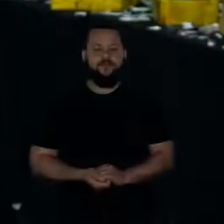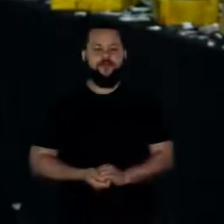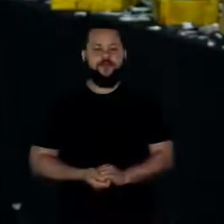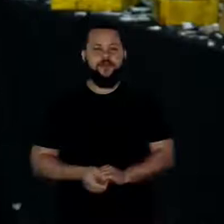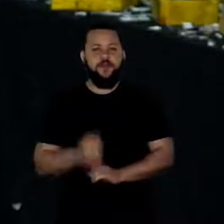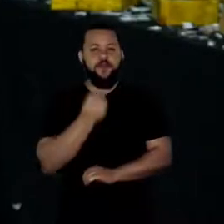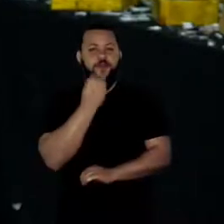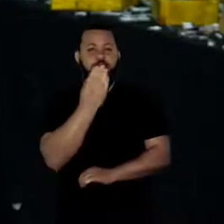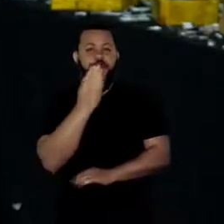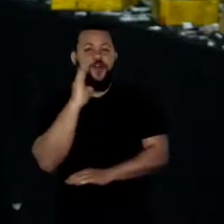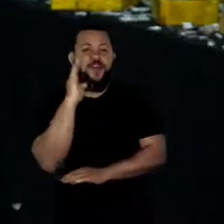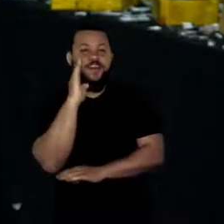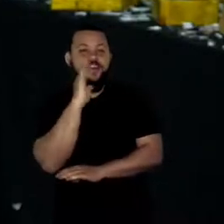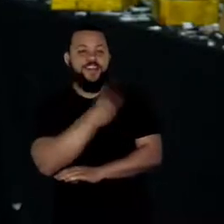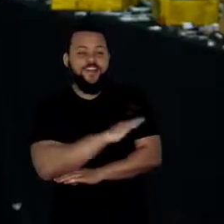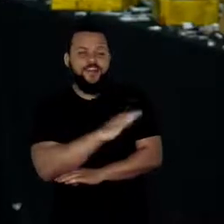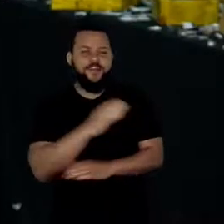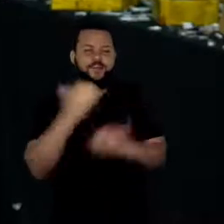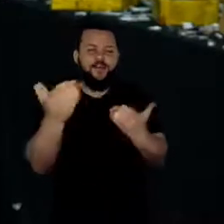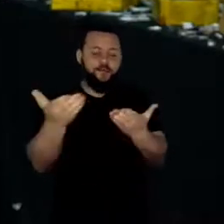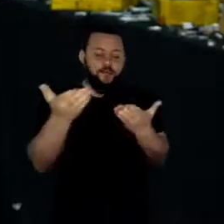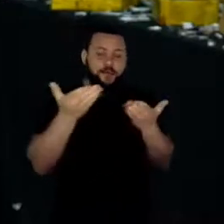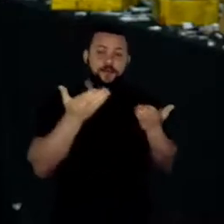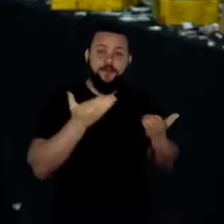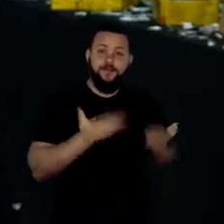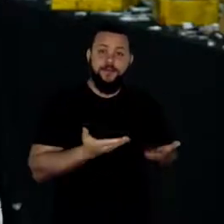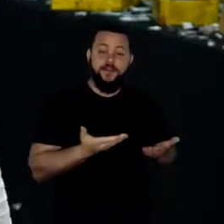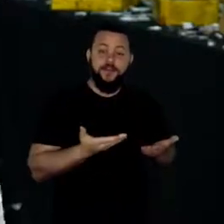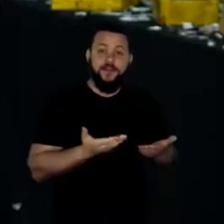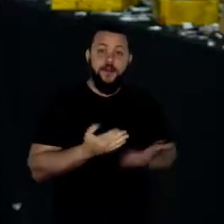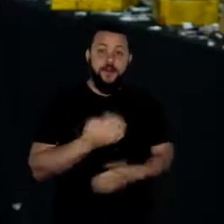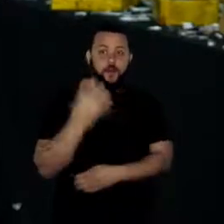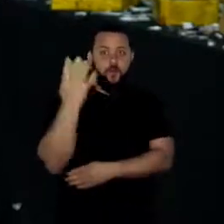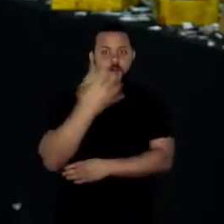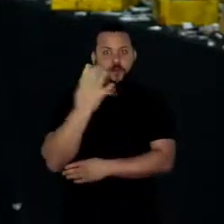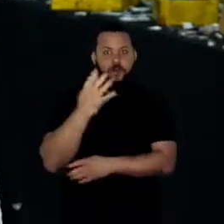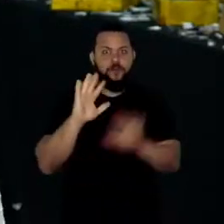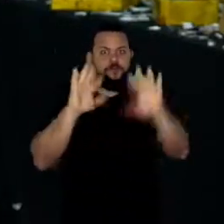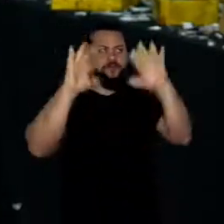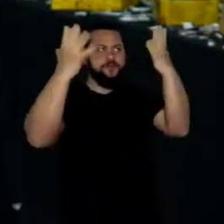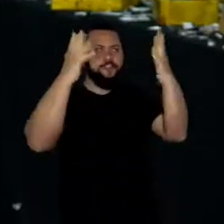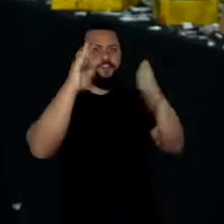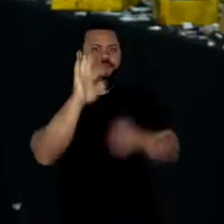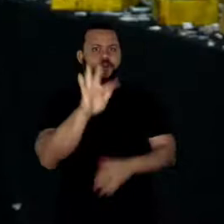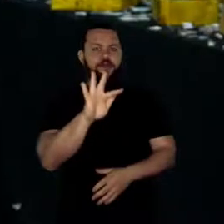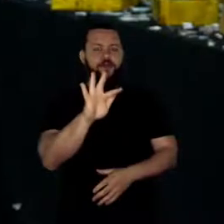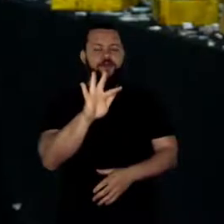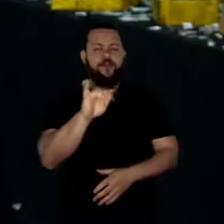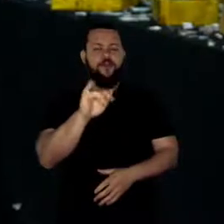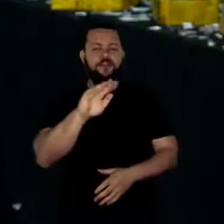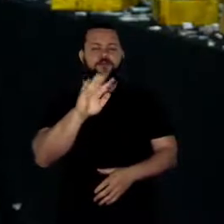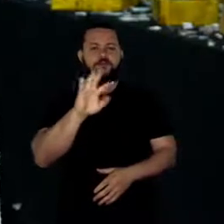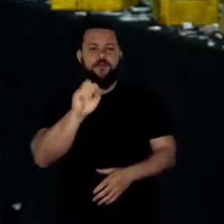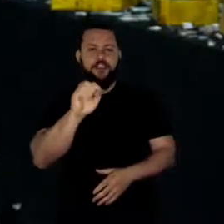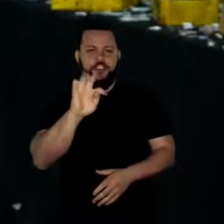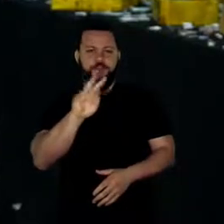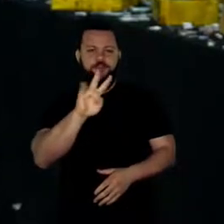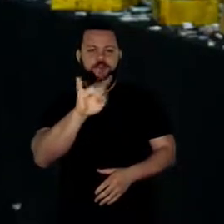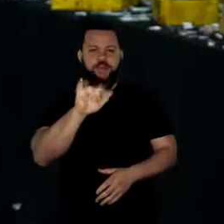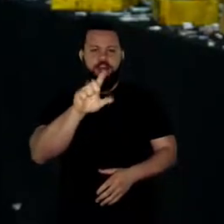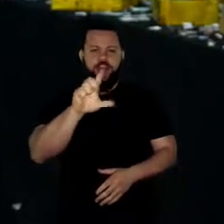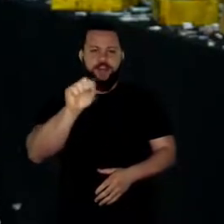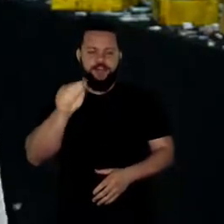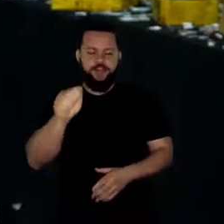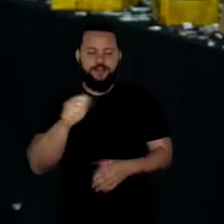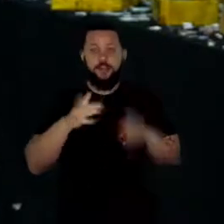Boa tarde! Sejam todos bem-vindos ao 4º Festival Vilas de Teatro de Bonecos, cujo